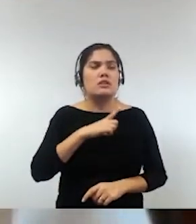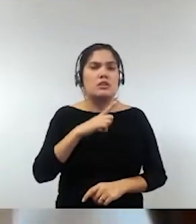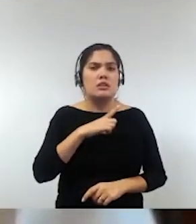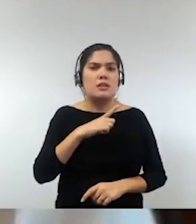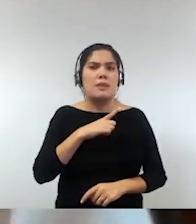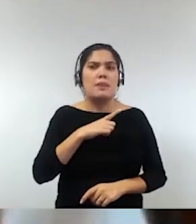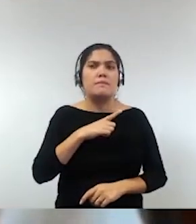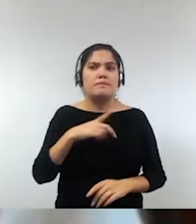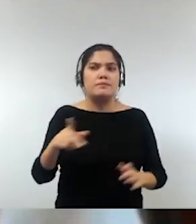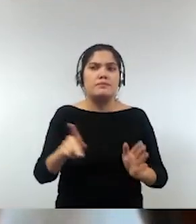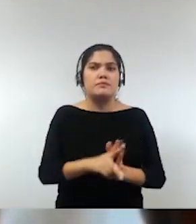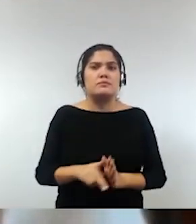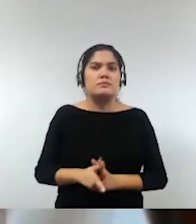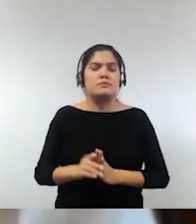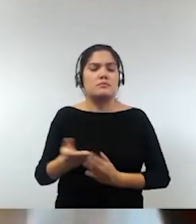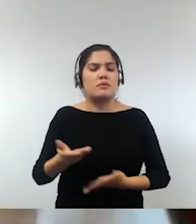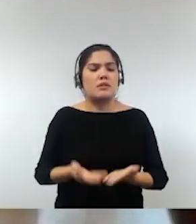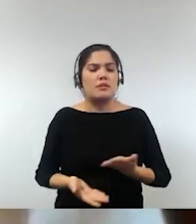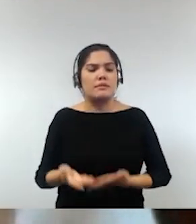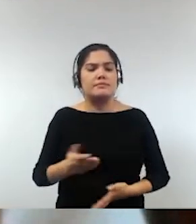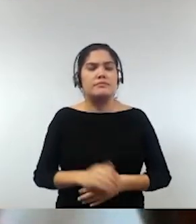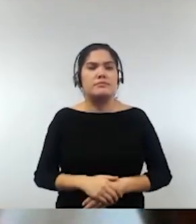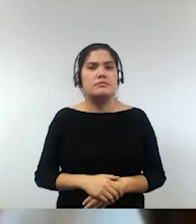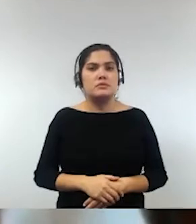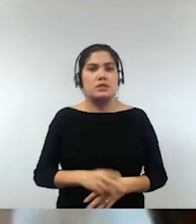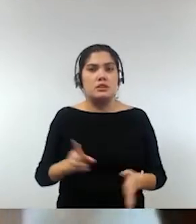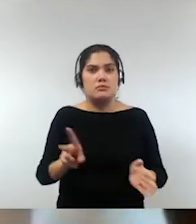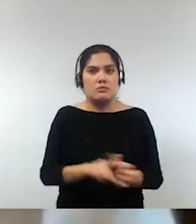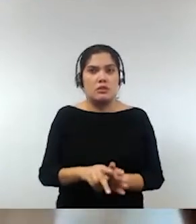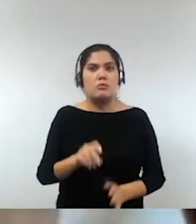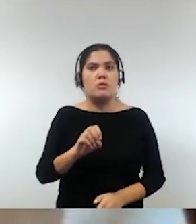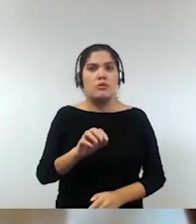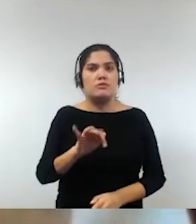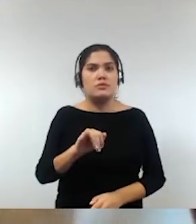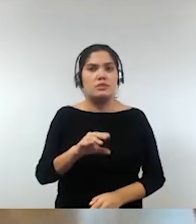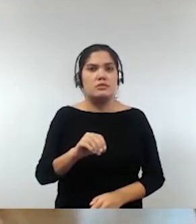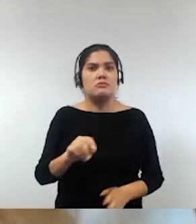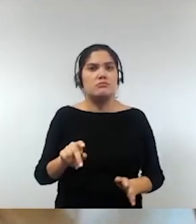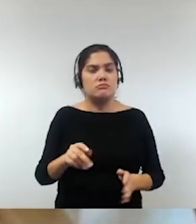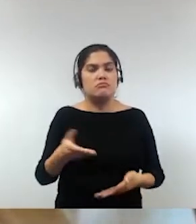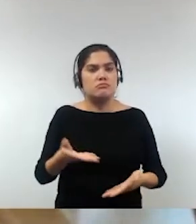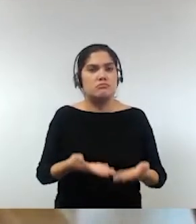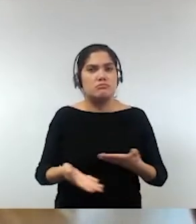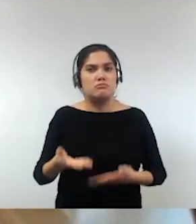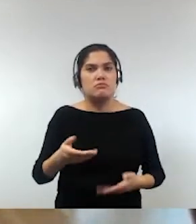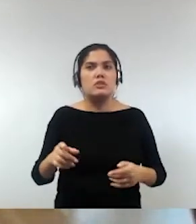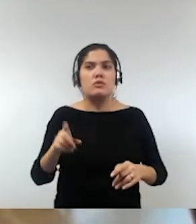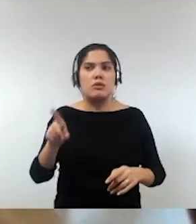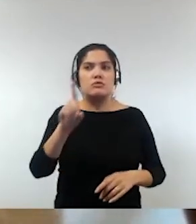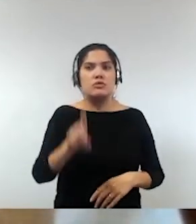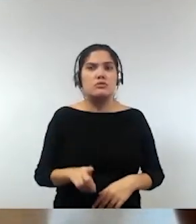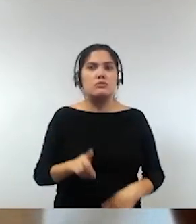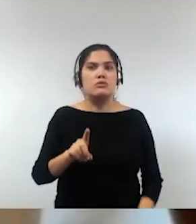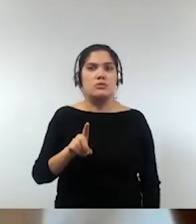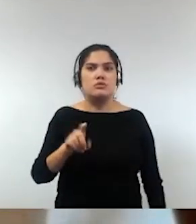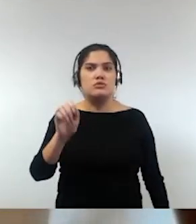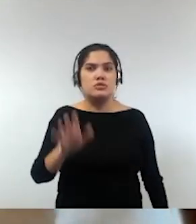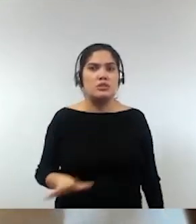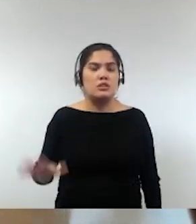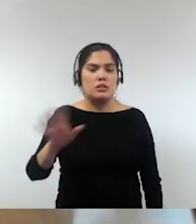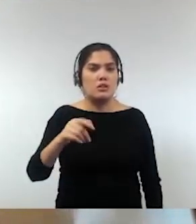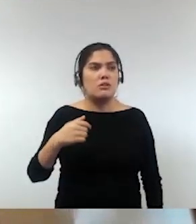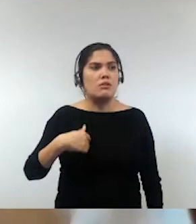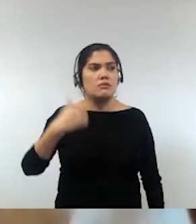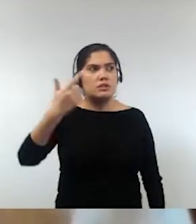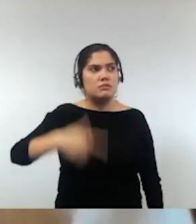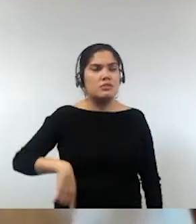esse viés de mediador, né, esse ofício de mediador. E como destacou o nosso diretor-geral, eu vou até repetir